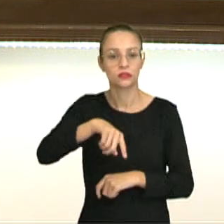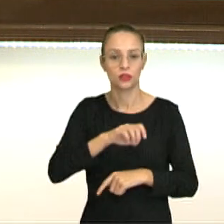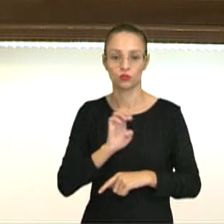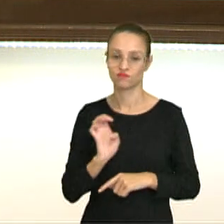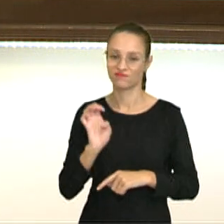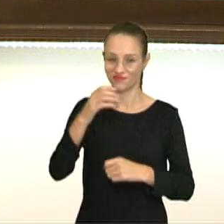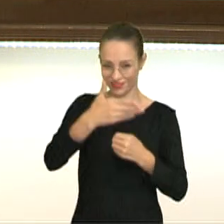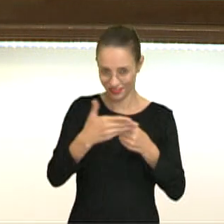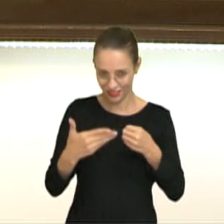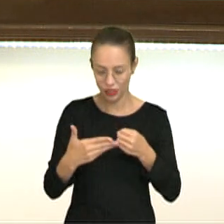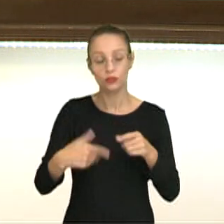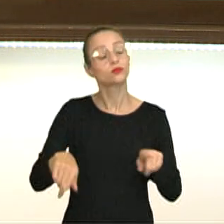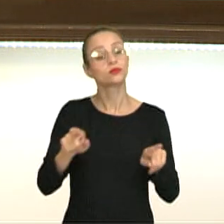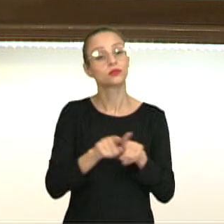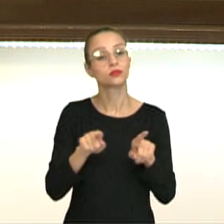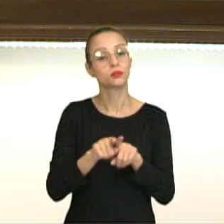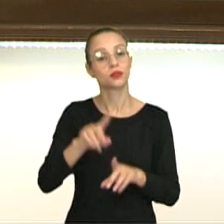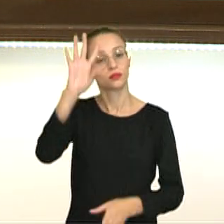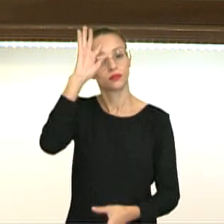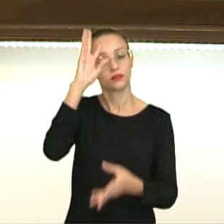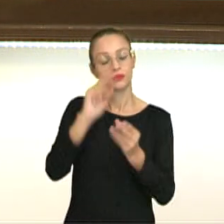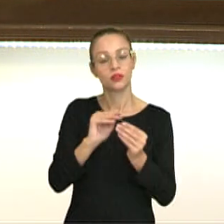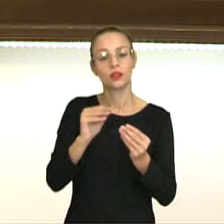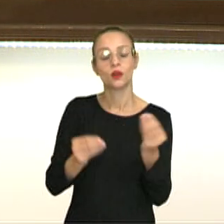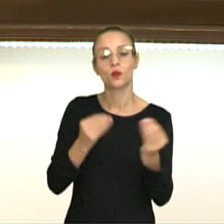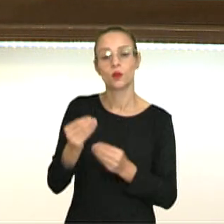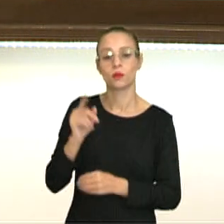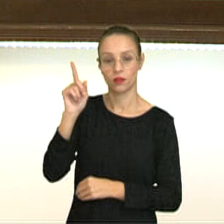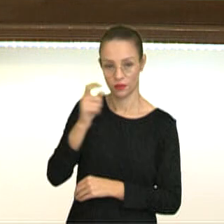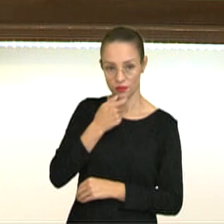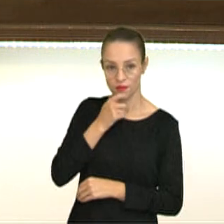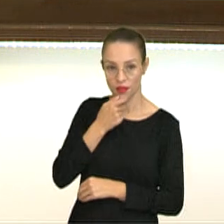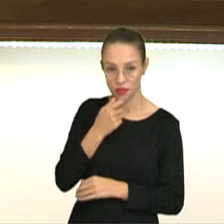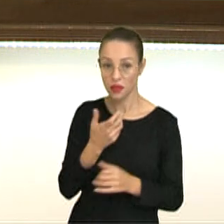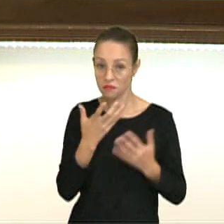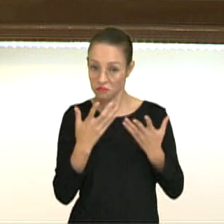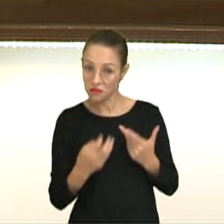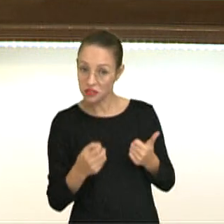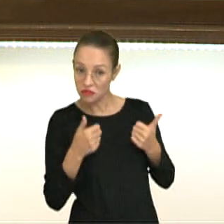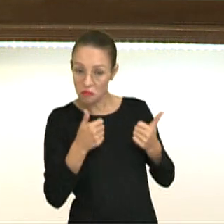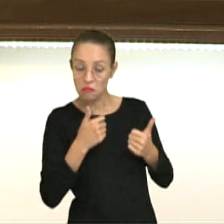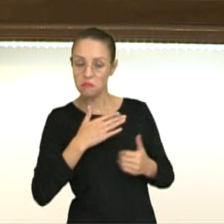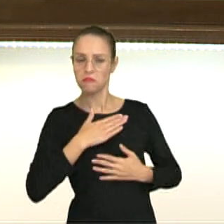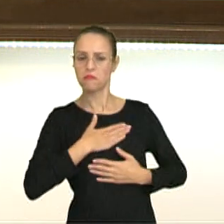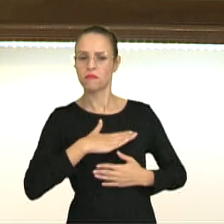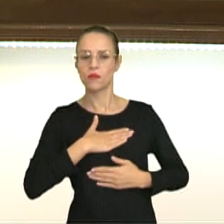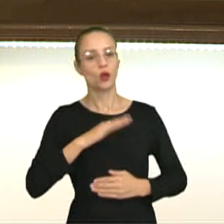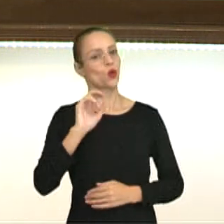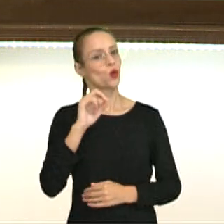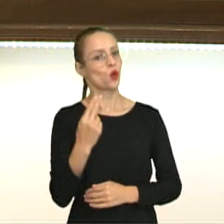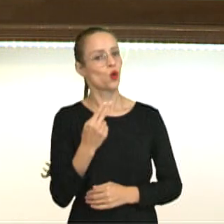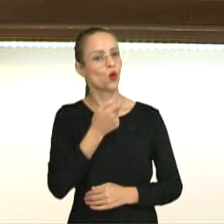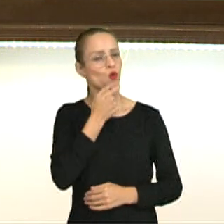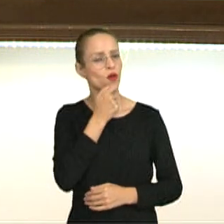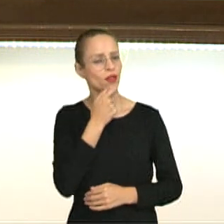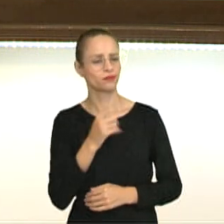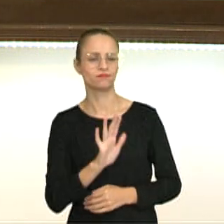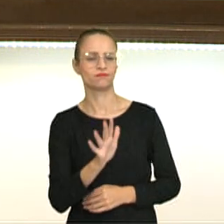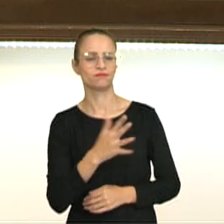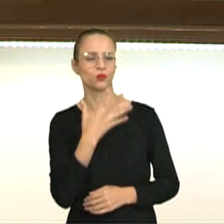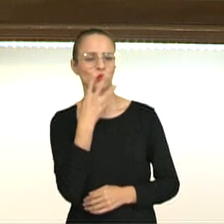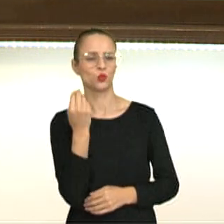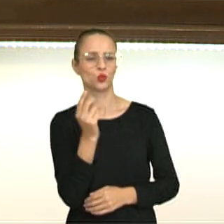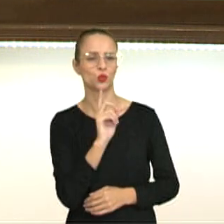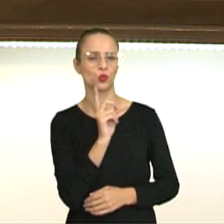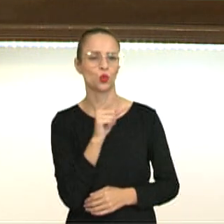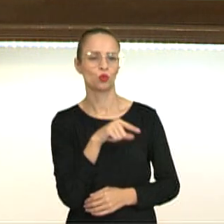estado? E também vamos entender se a Inglaterra lidou com isso tranquilamente ou se ela achou um pouco estranho, se ela não